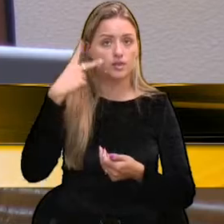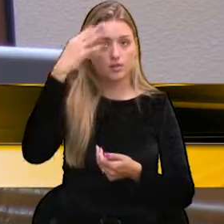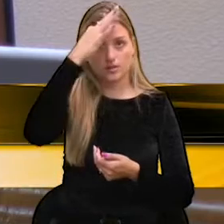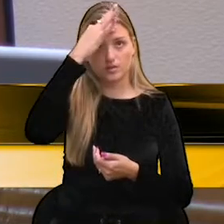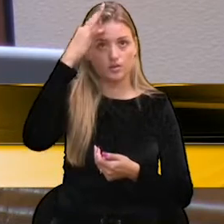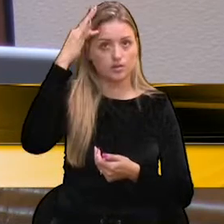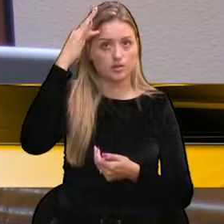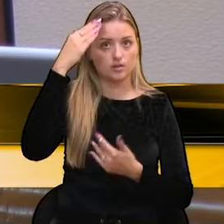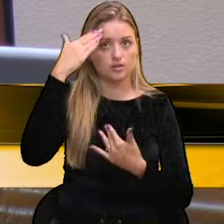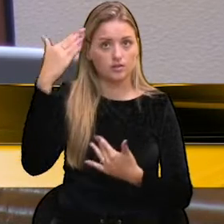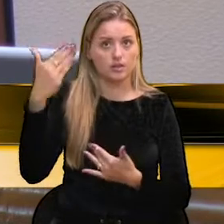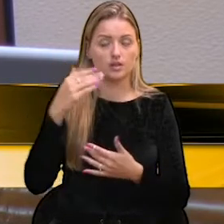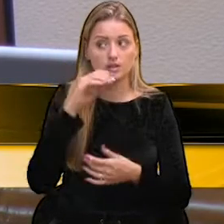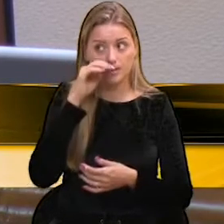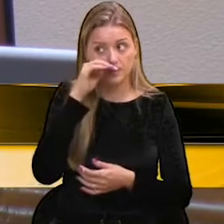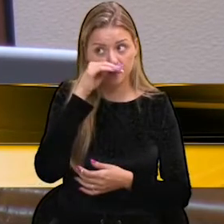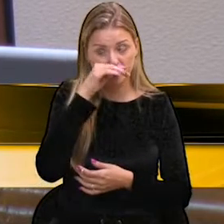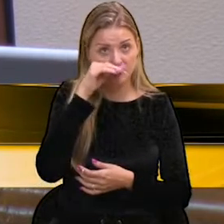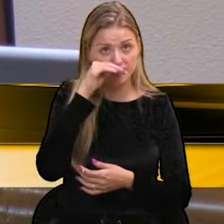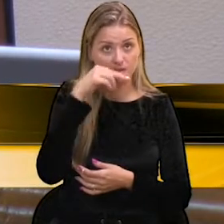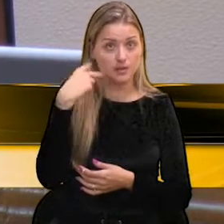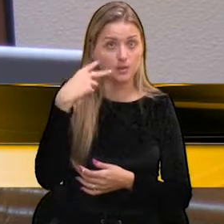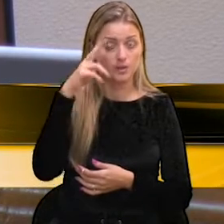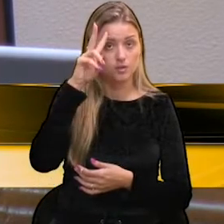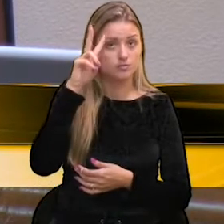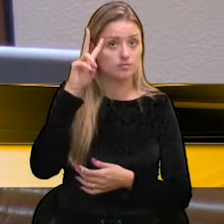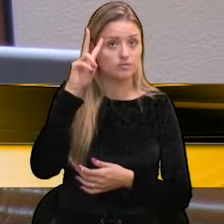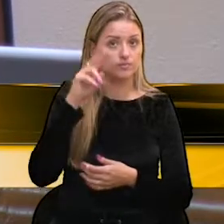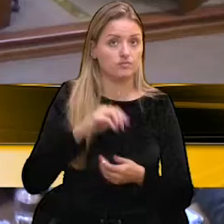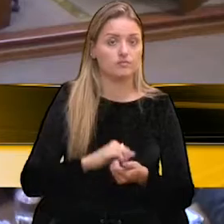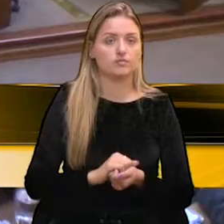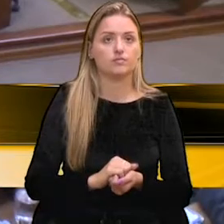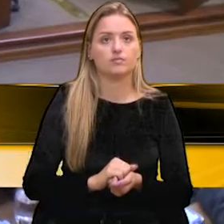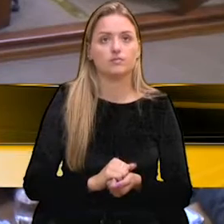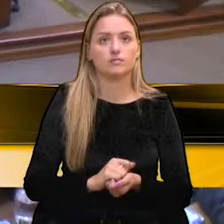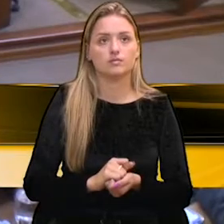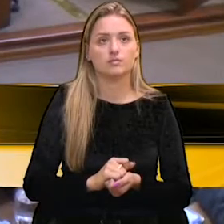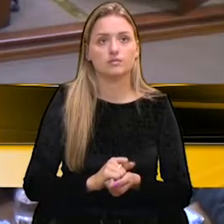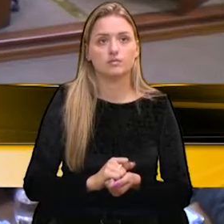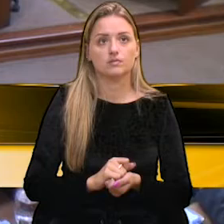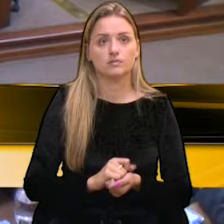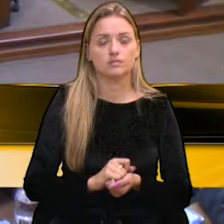Gustavo Toigo. Abro mão e agradeço, presidente. Vereador Velocino Ex.